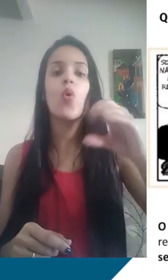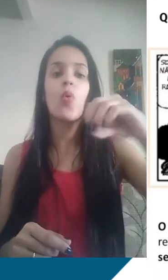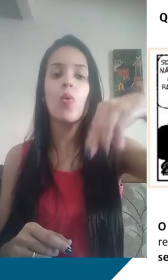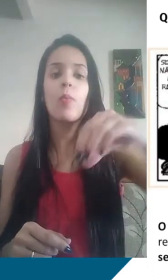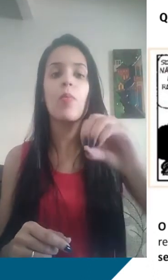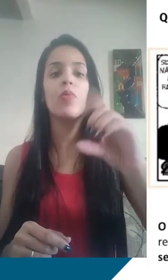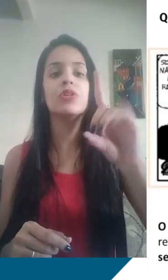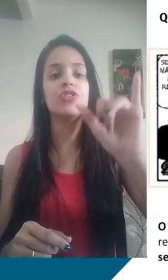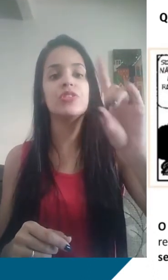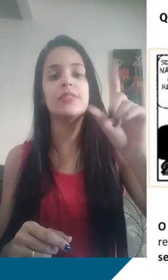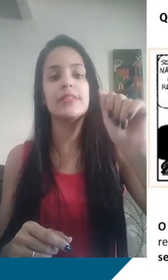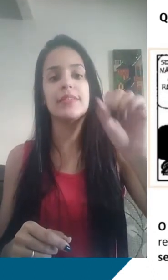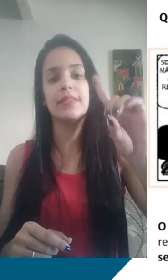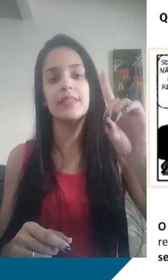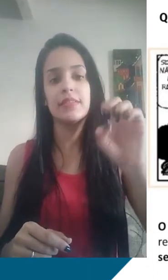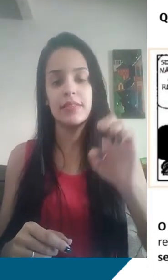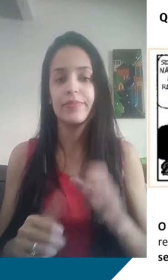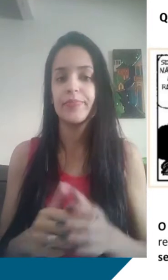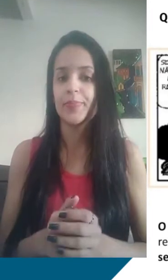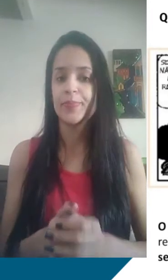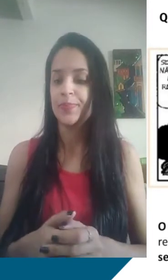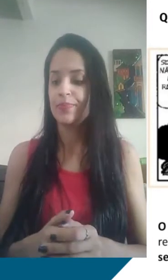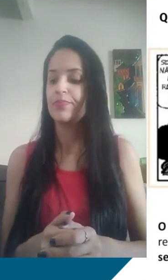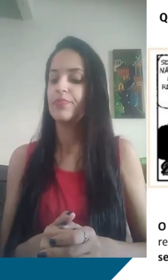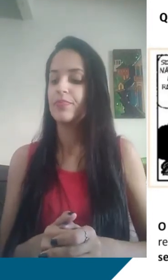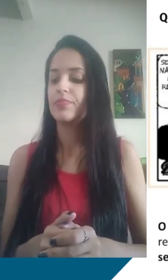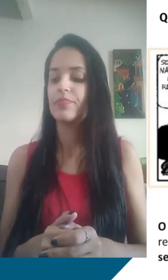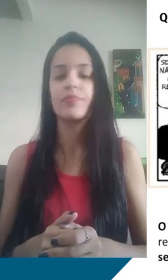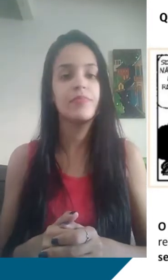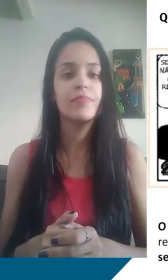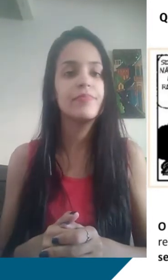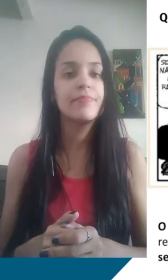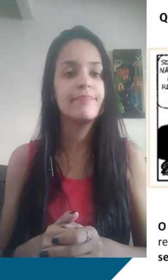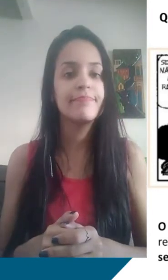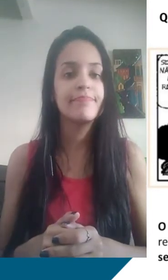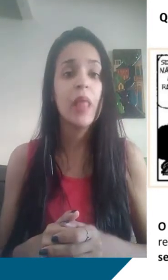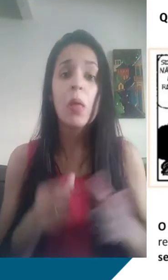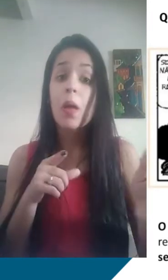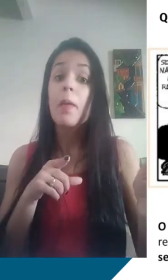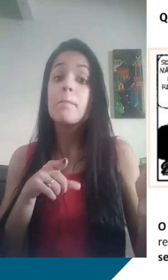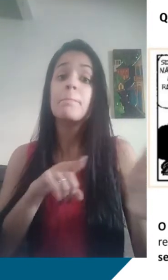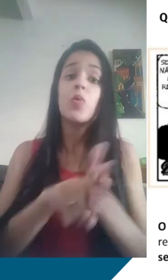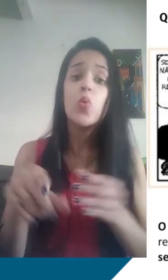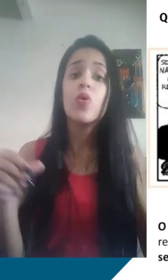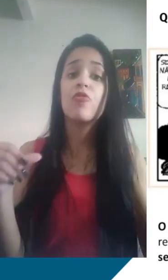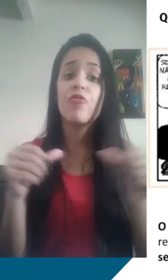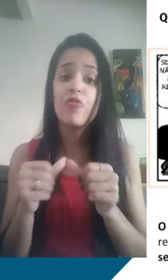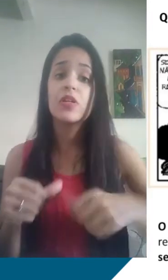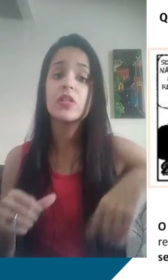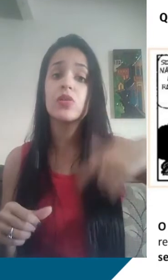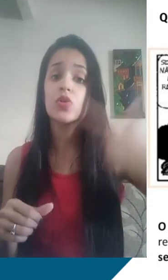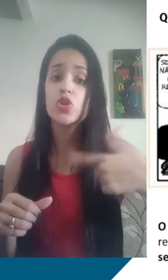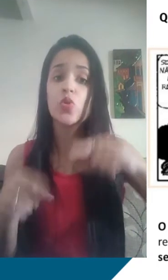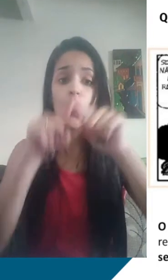necessário repeti-los, faz parte dos processos de coesão da linguagem. Na pergunta feita no segundo quadrinho, uma